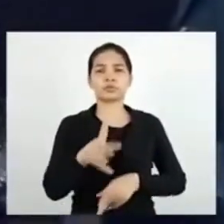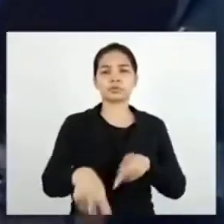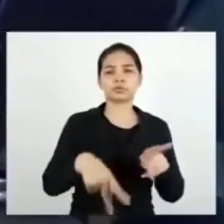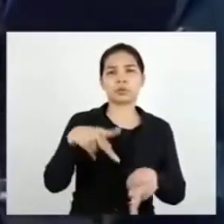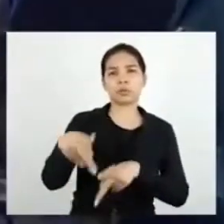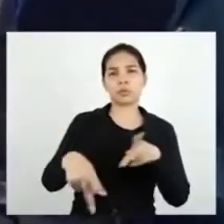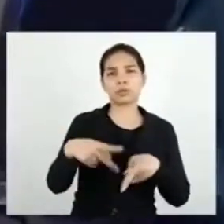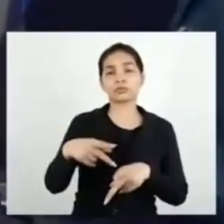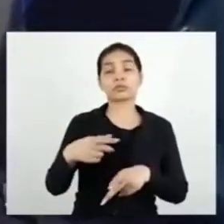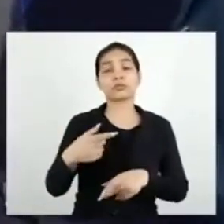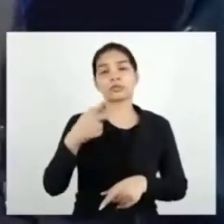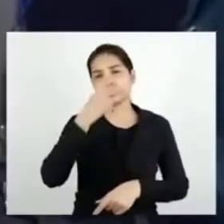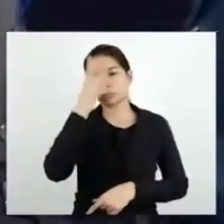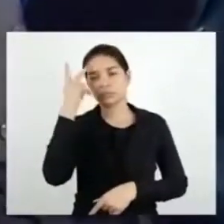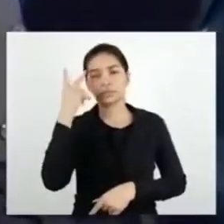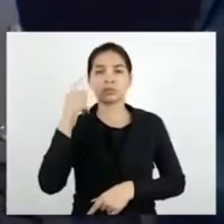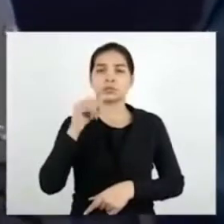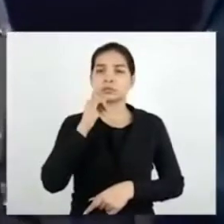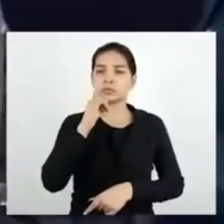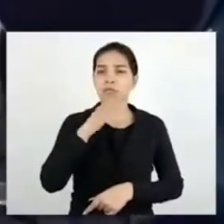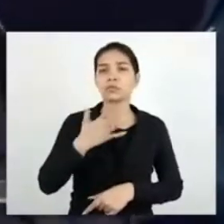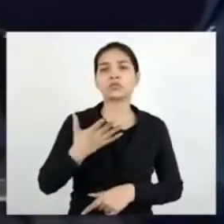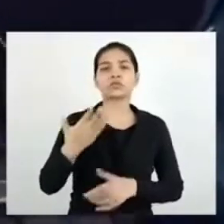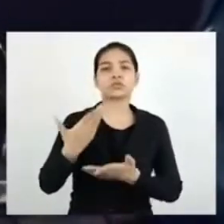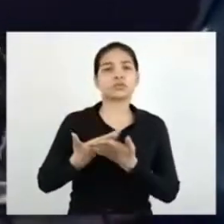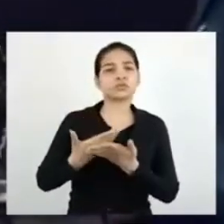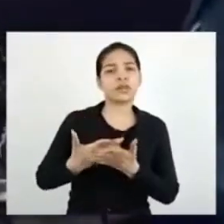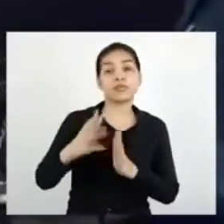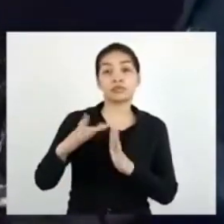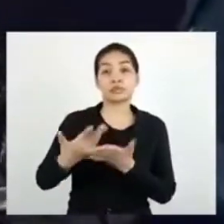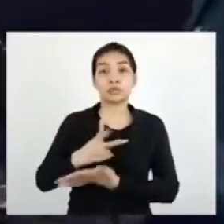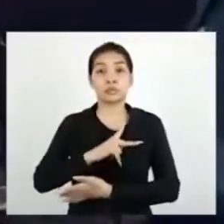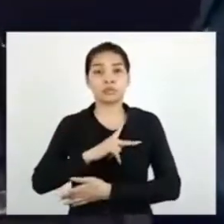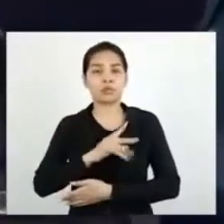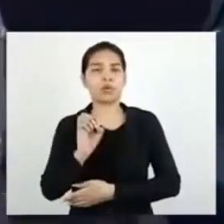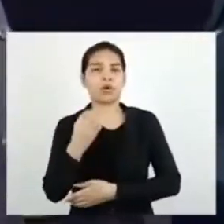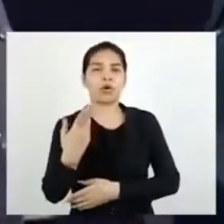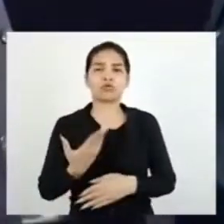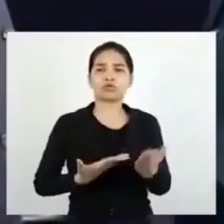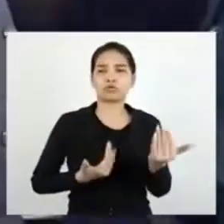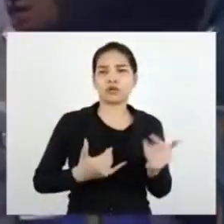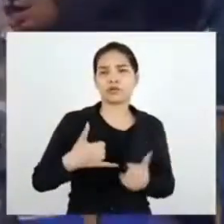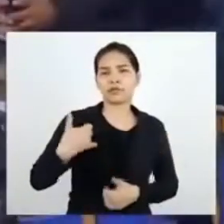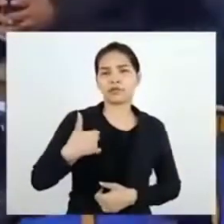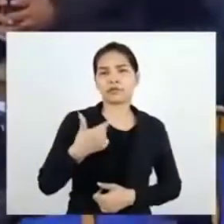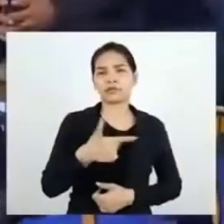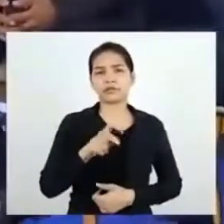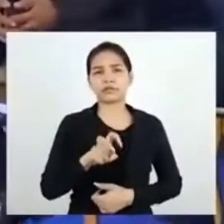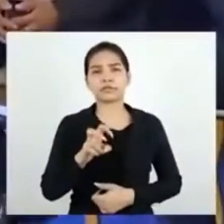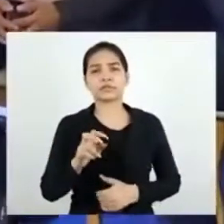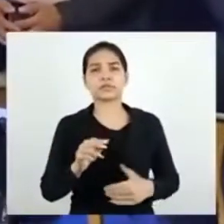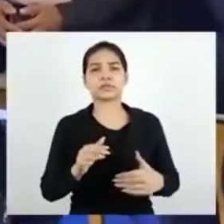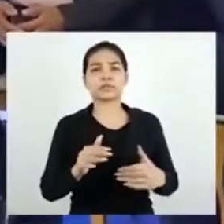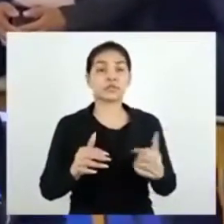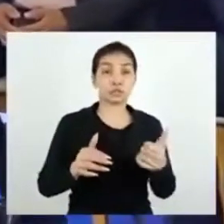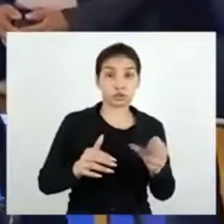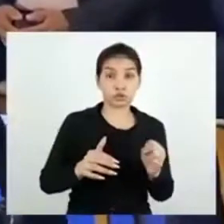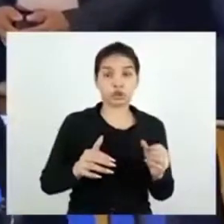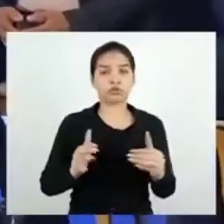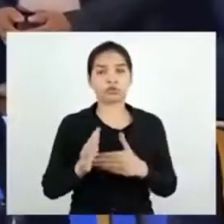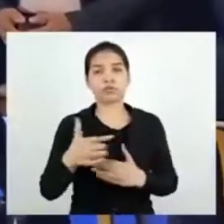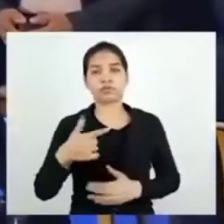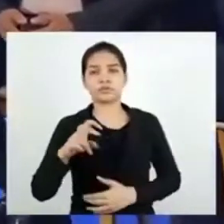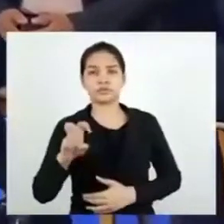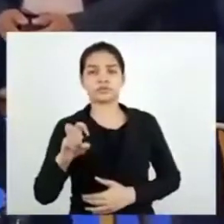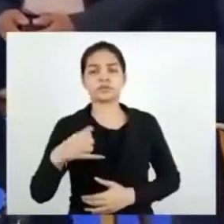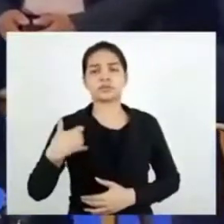populacionais, sejam egressos da rede estadual de ensino, sejam jovens de 18 a 25 anos. O governador determinou